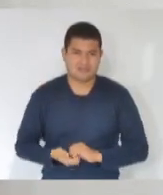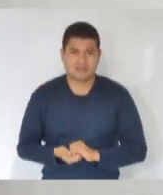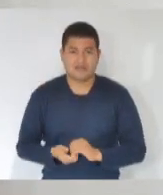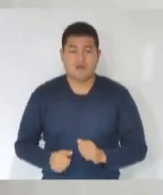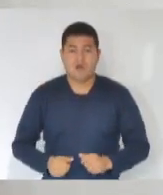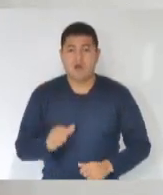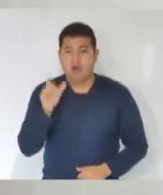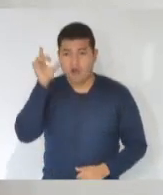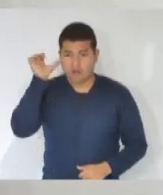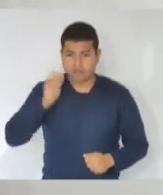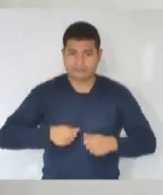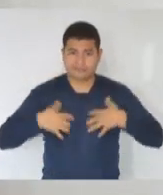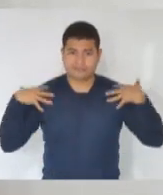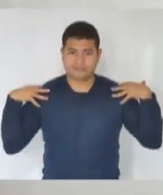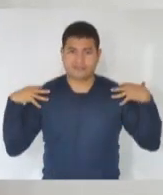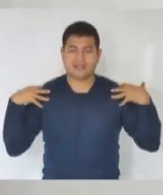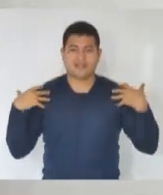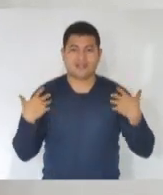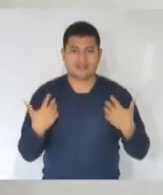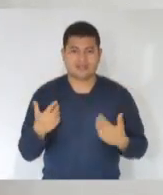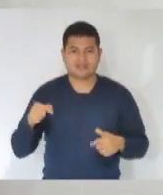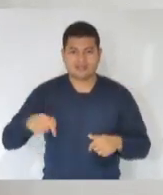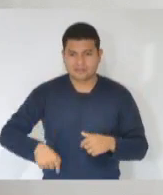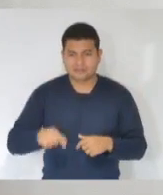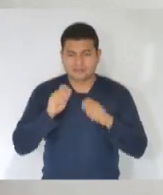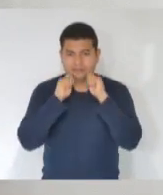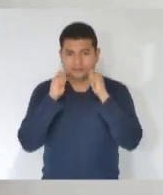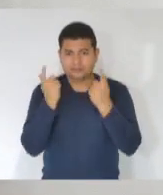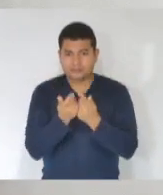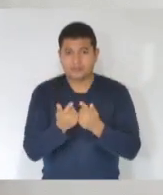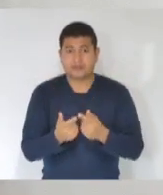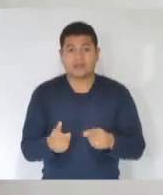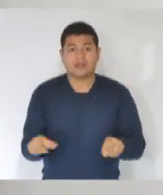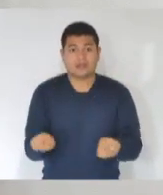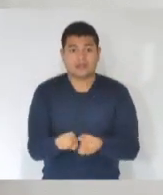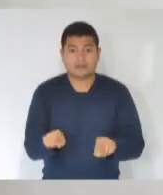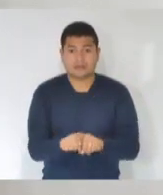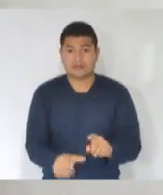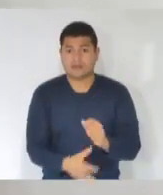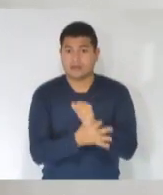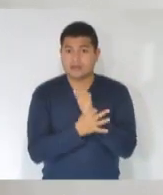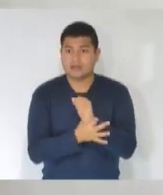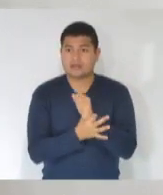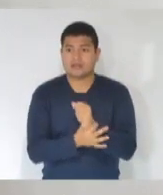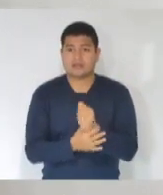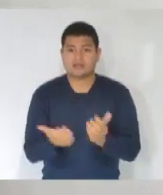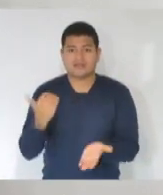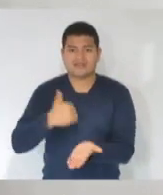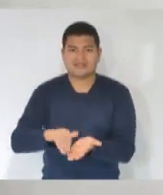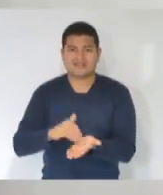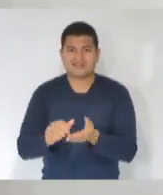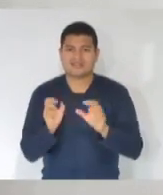130 anos, inclusive com a garantia do secretário da Educação,